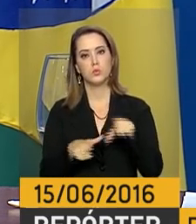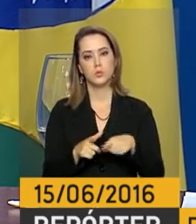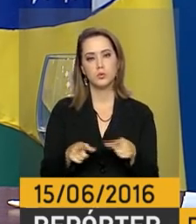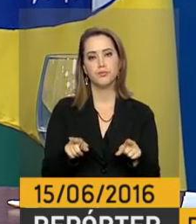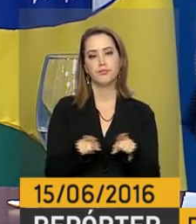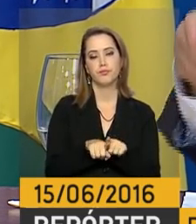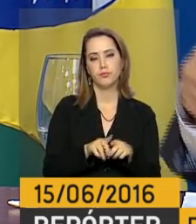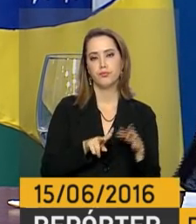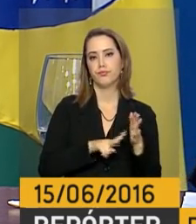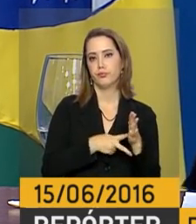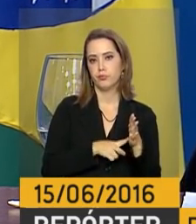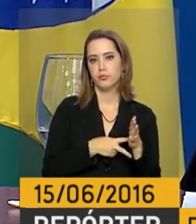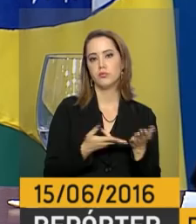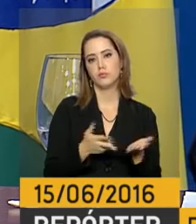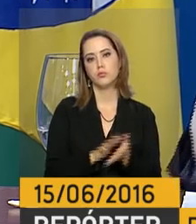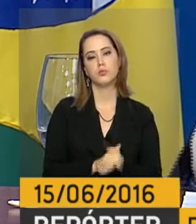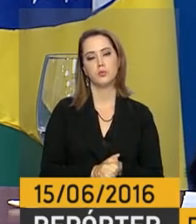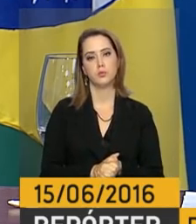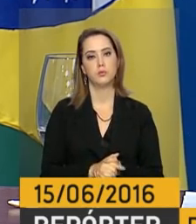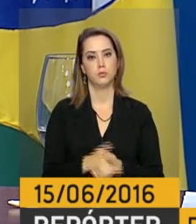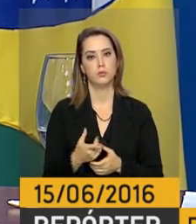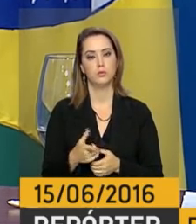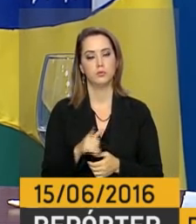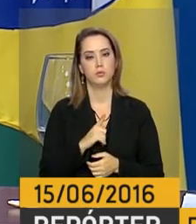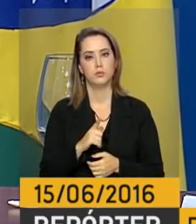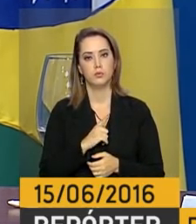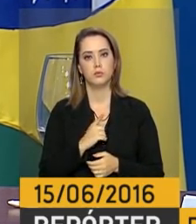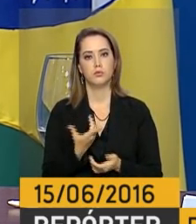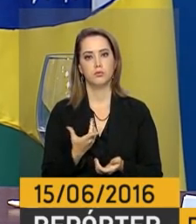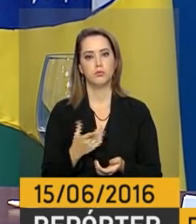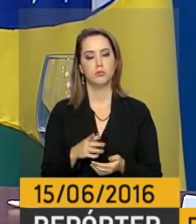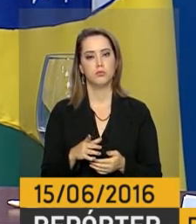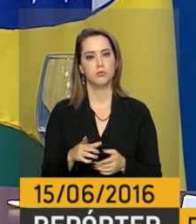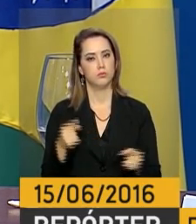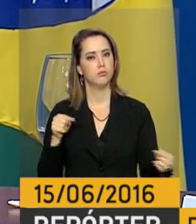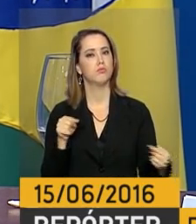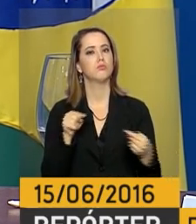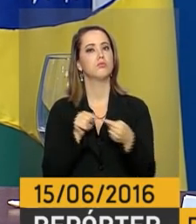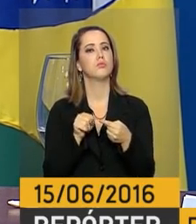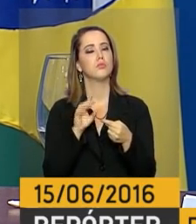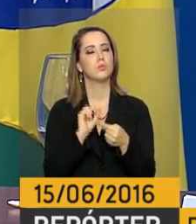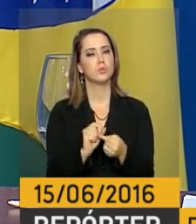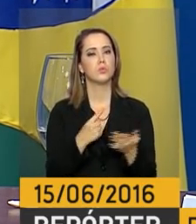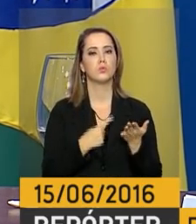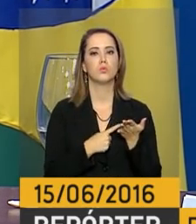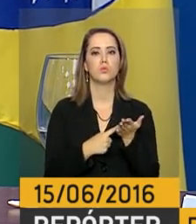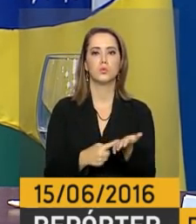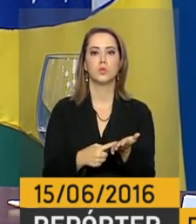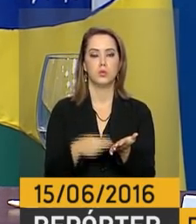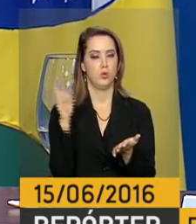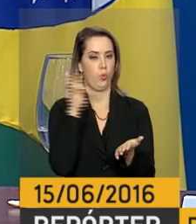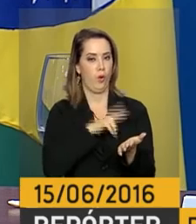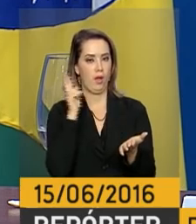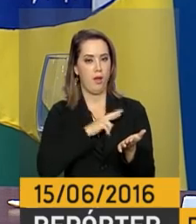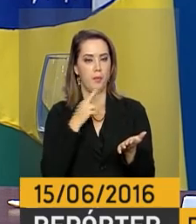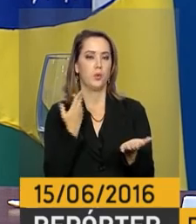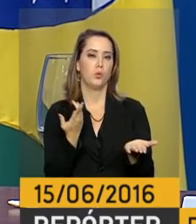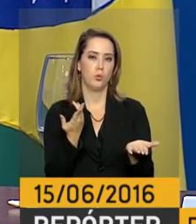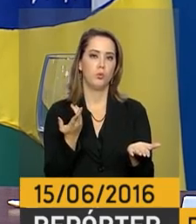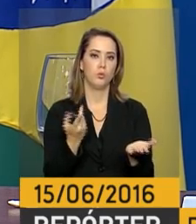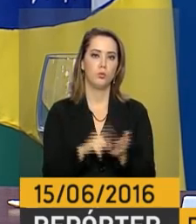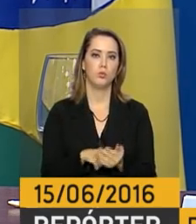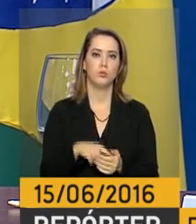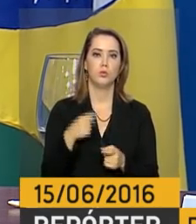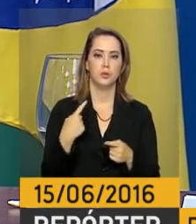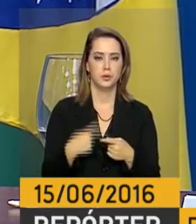e tal. Agora, existe um compromisso da coordenado pela Casa Civil, existe um compromisso de fazer isso o mais rápido possível. Agora,